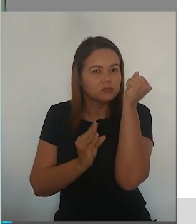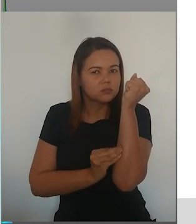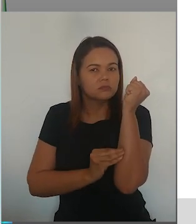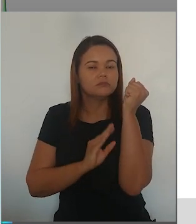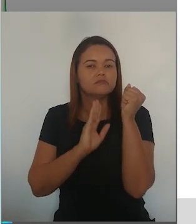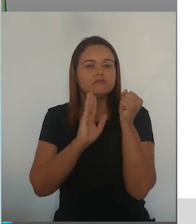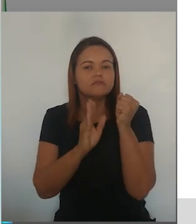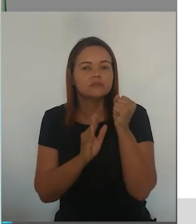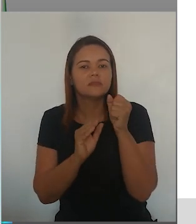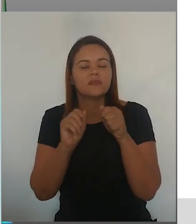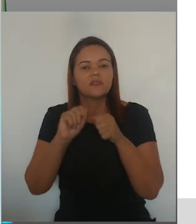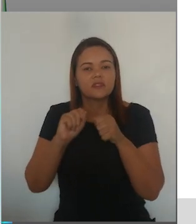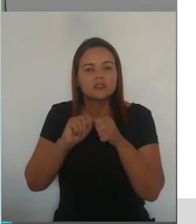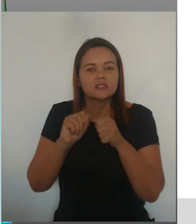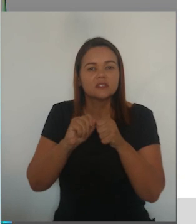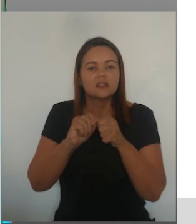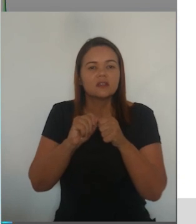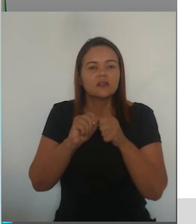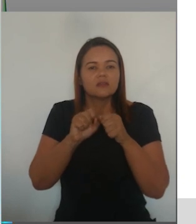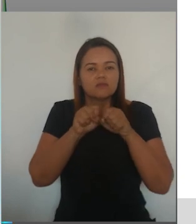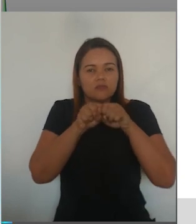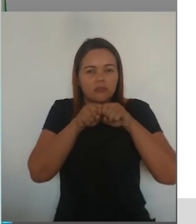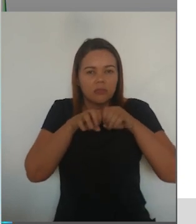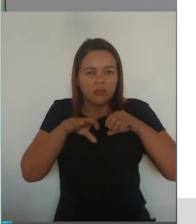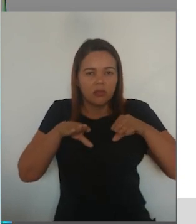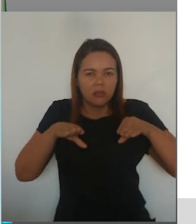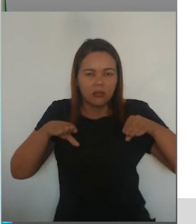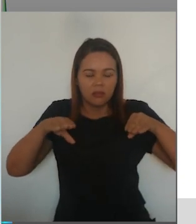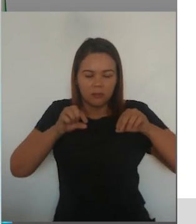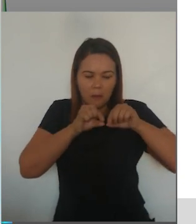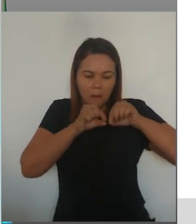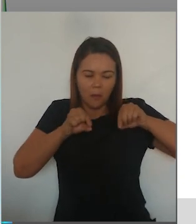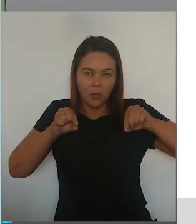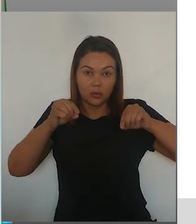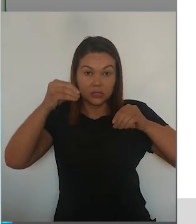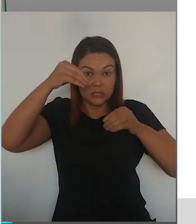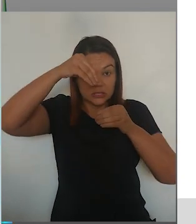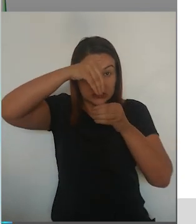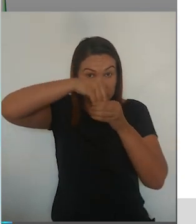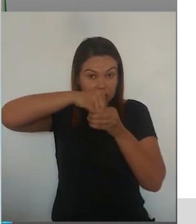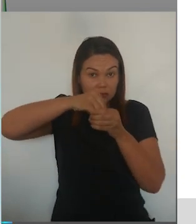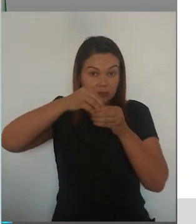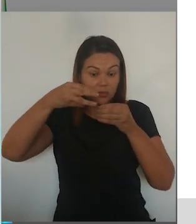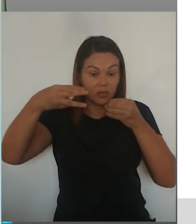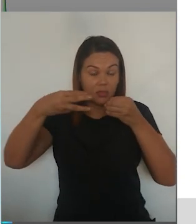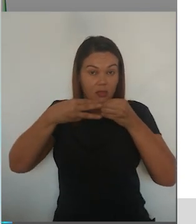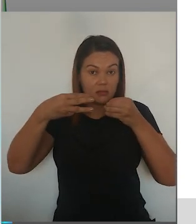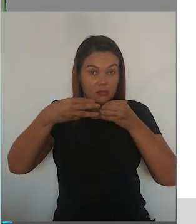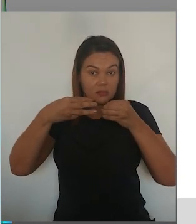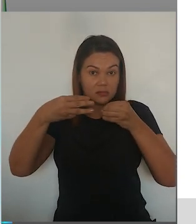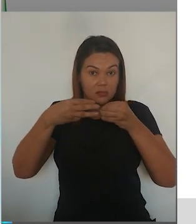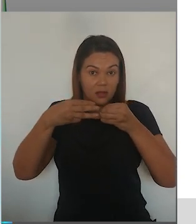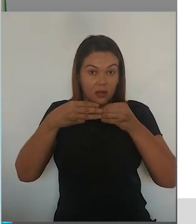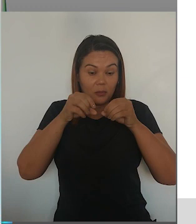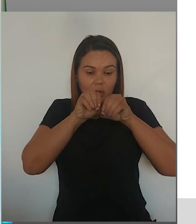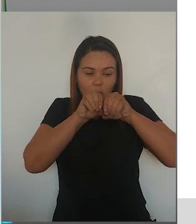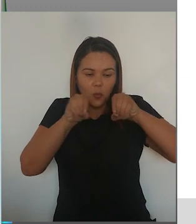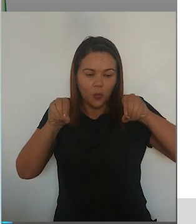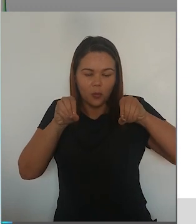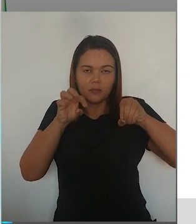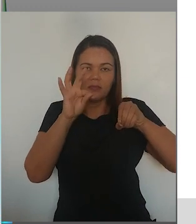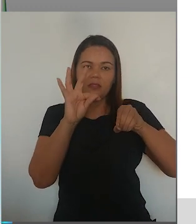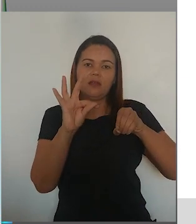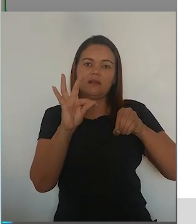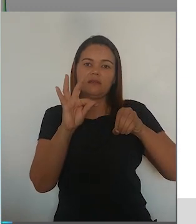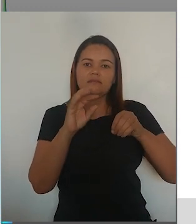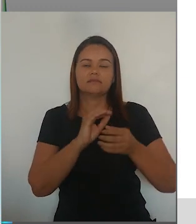Quando o músculo está em trabalho, ocorrerá a despolarização do sarcolema, que